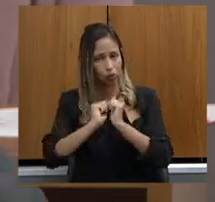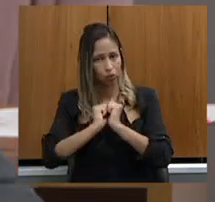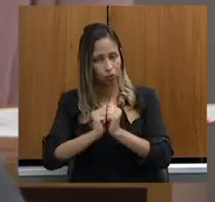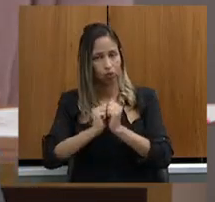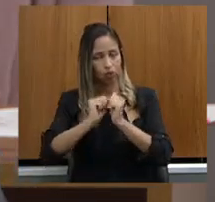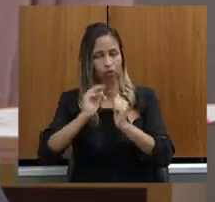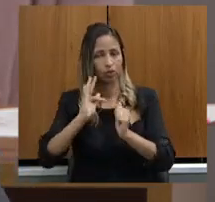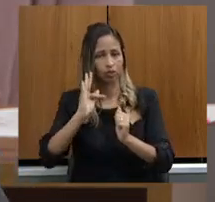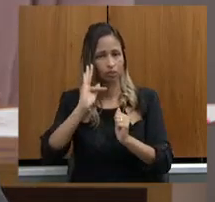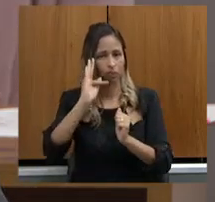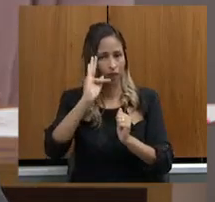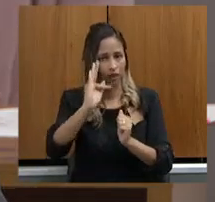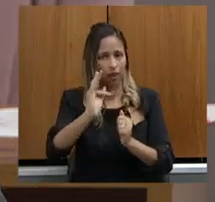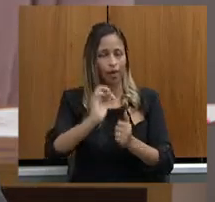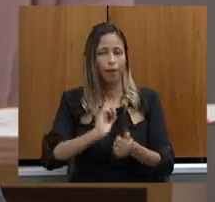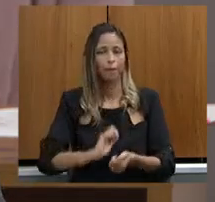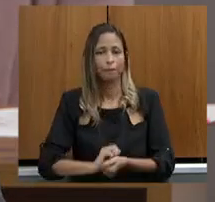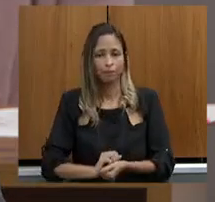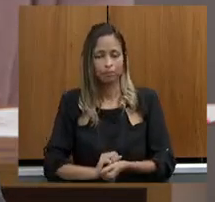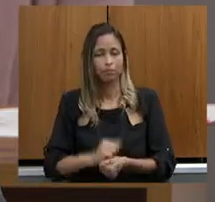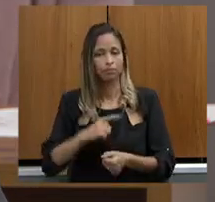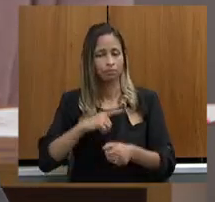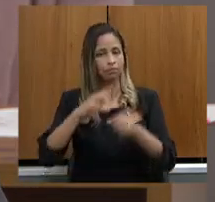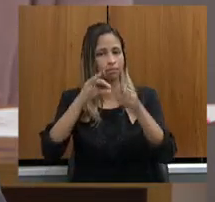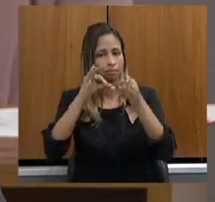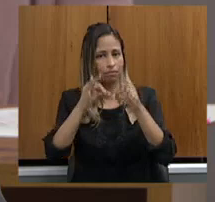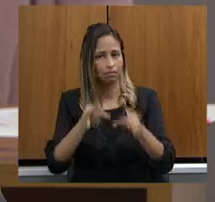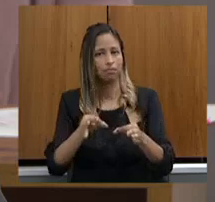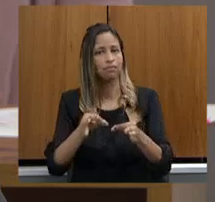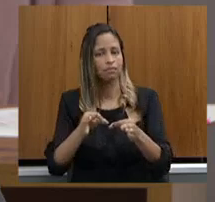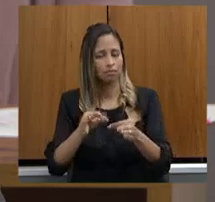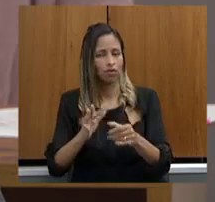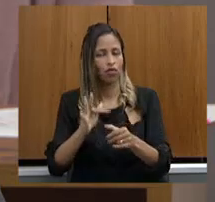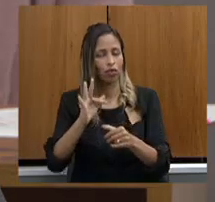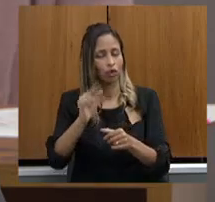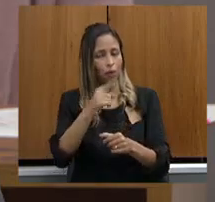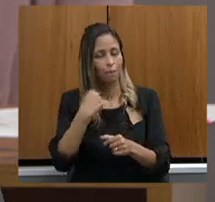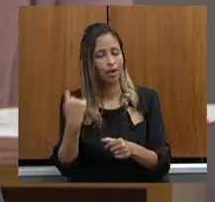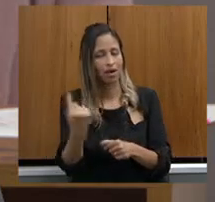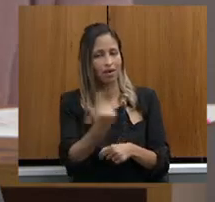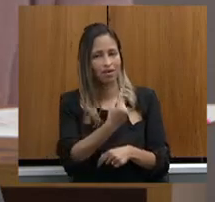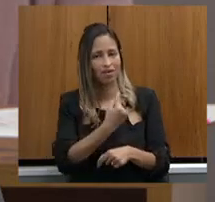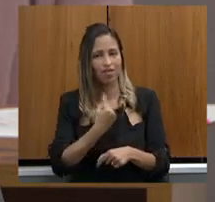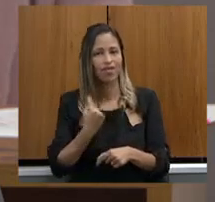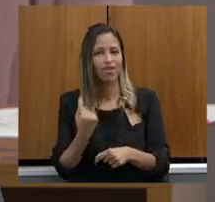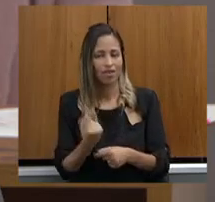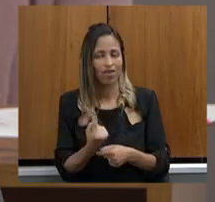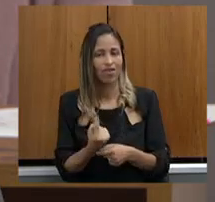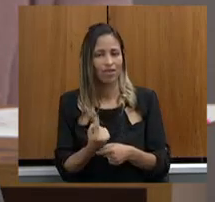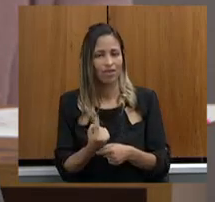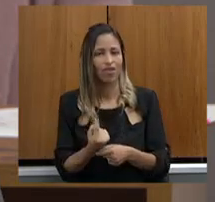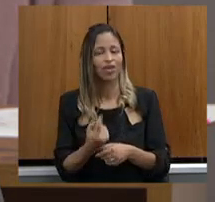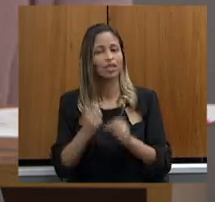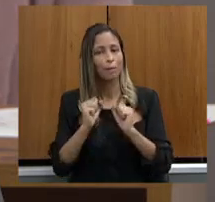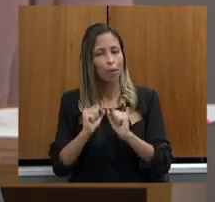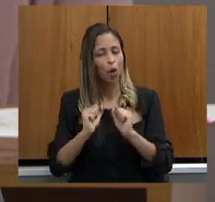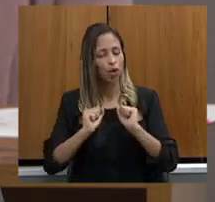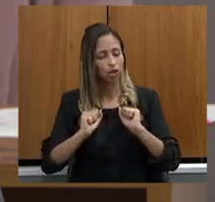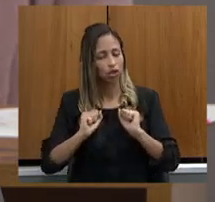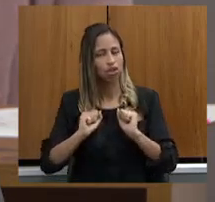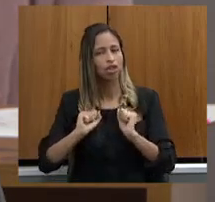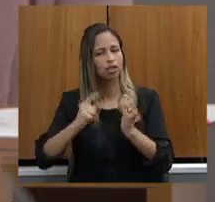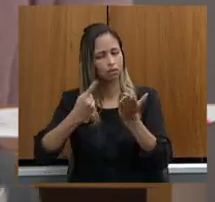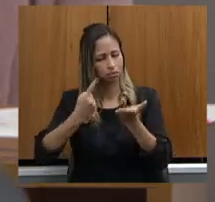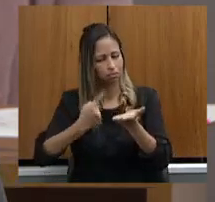juntos o futuro Aí será com certeza muito promissor para todos nós e pode contar conosco